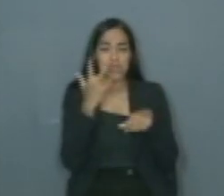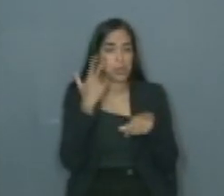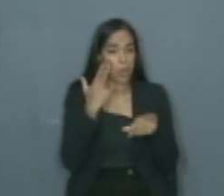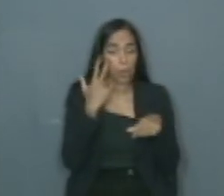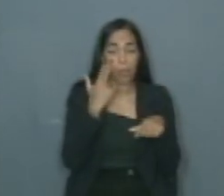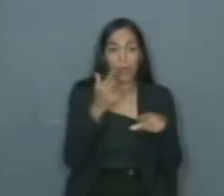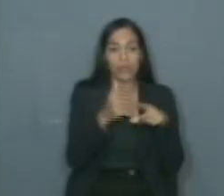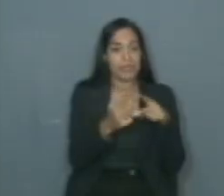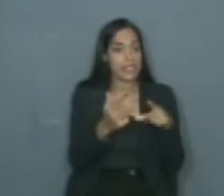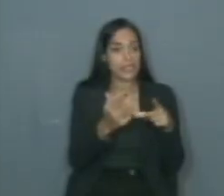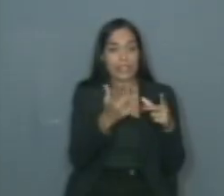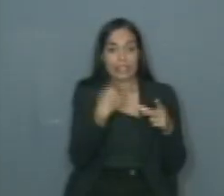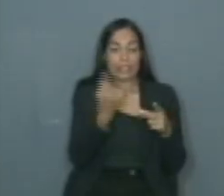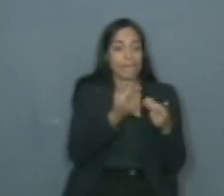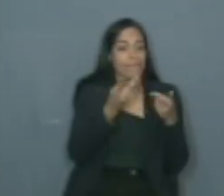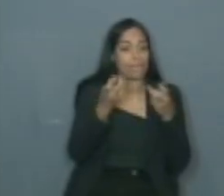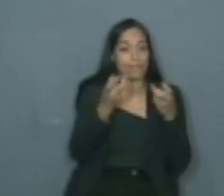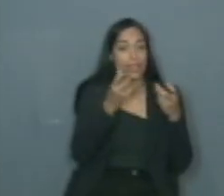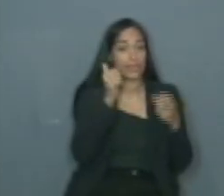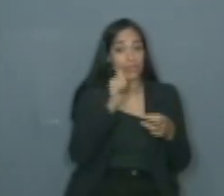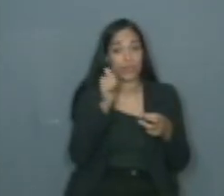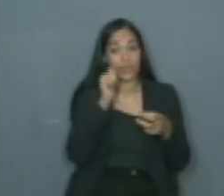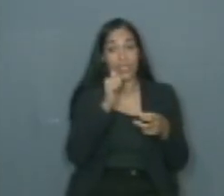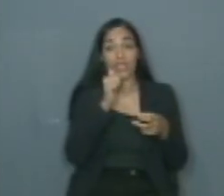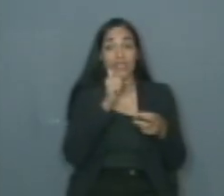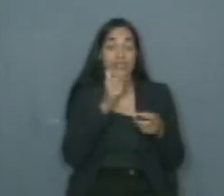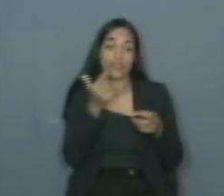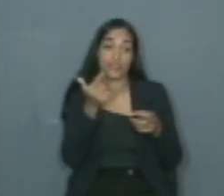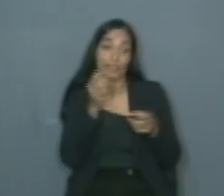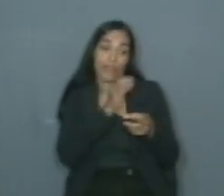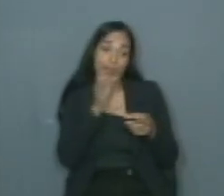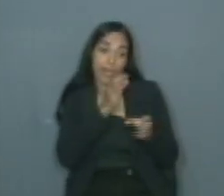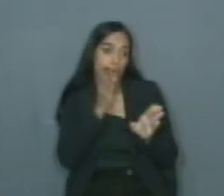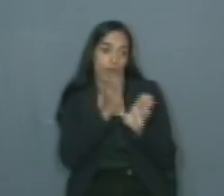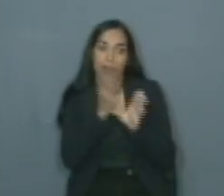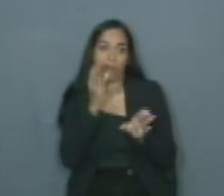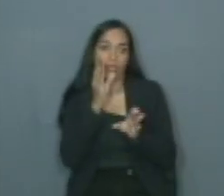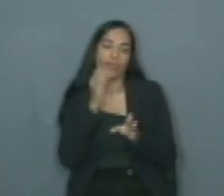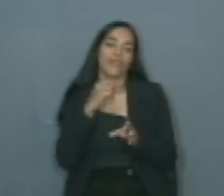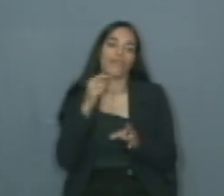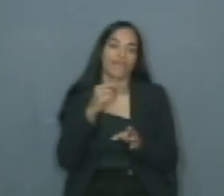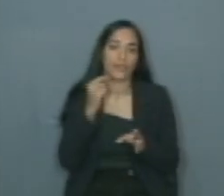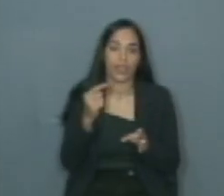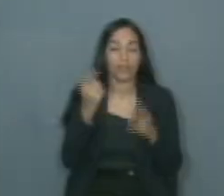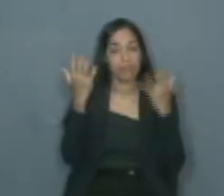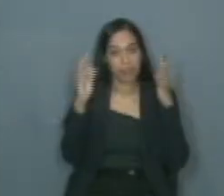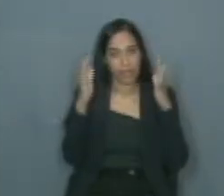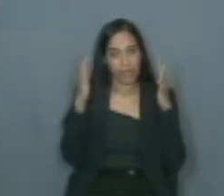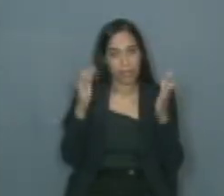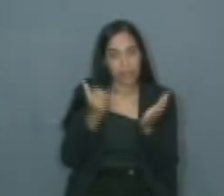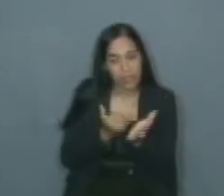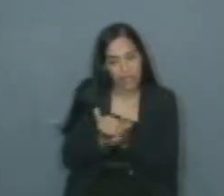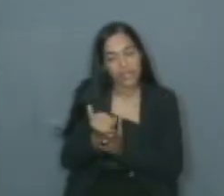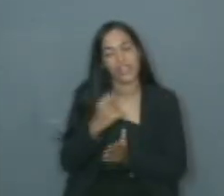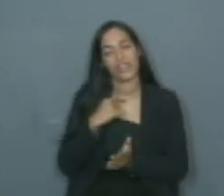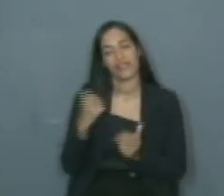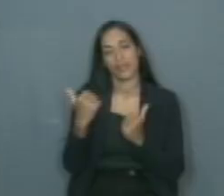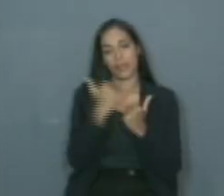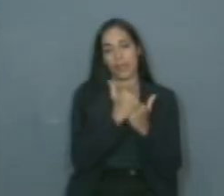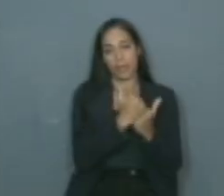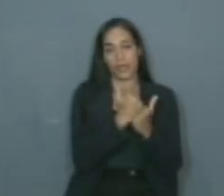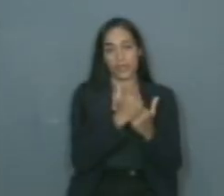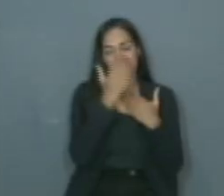a gente não consegue perceber, as mulheres não conseguem ter um diagnóstico de forma tão rápida. Parabéns pela iniciativa, conto com a gente. Obrigada,